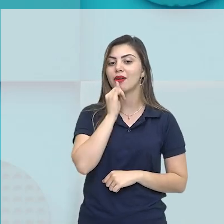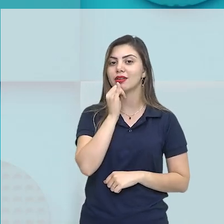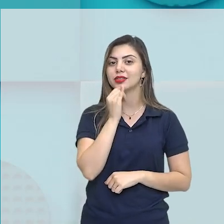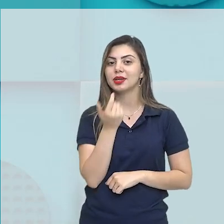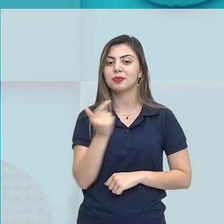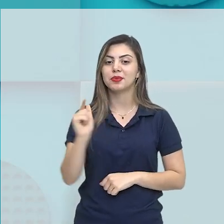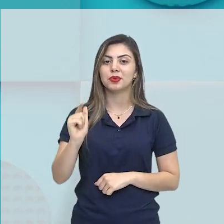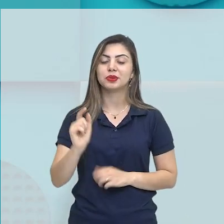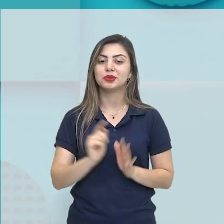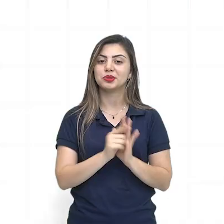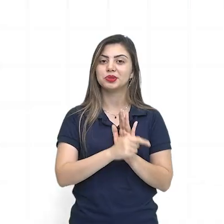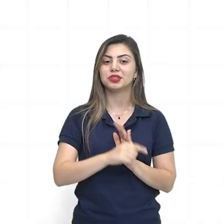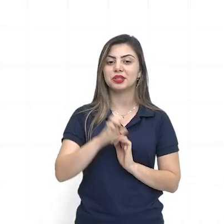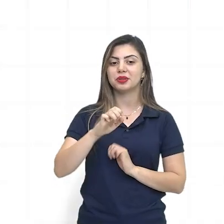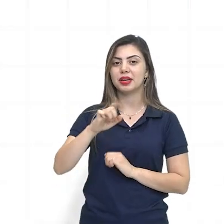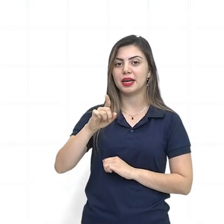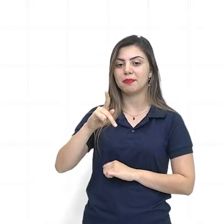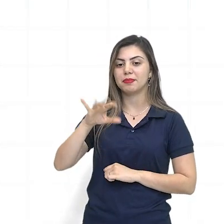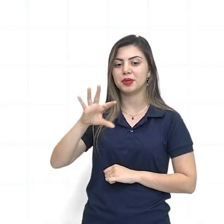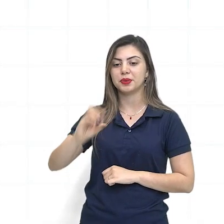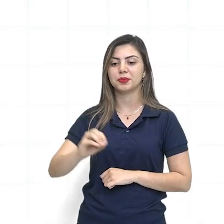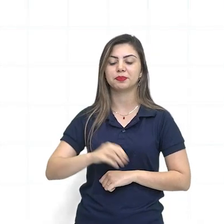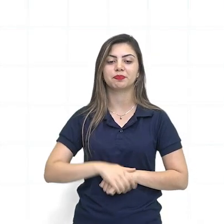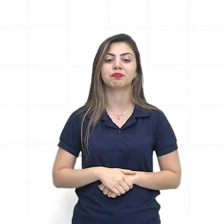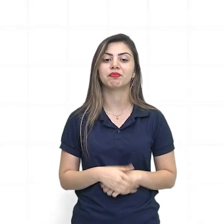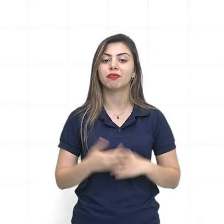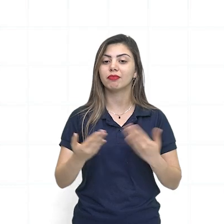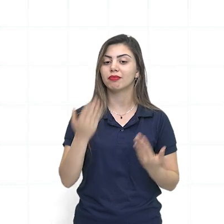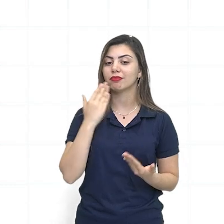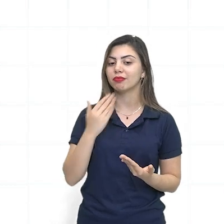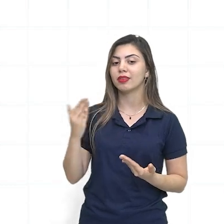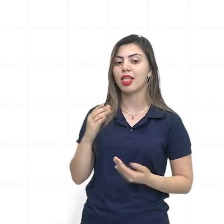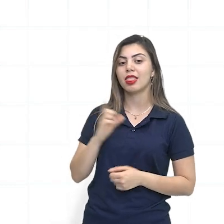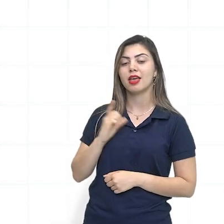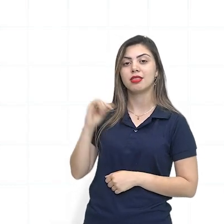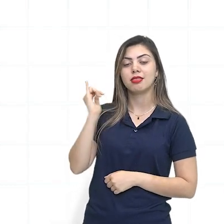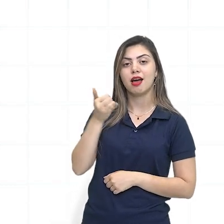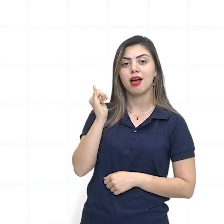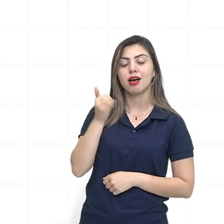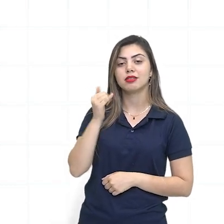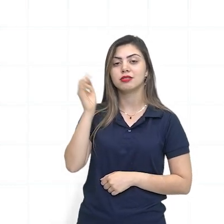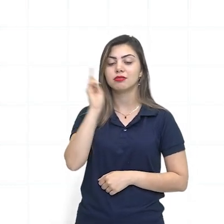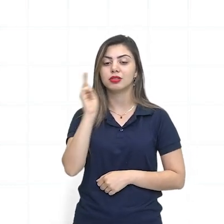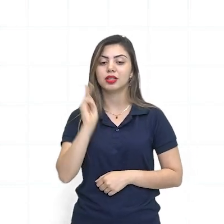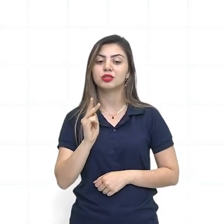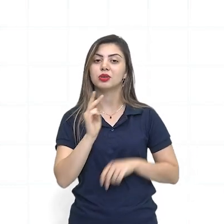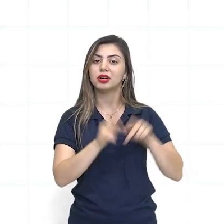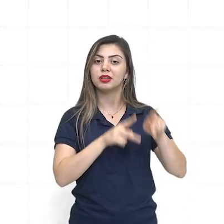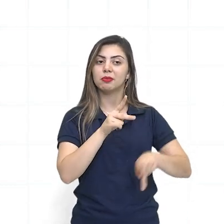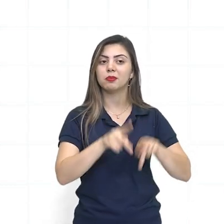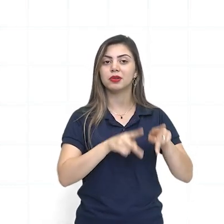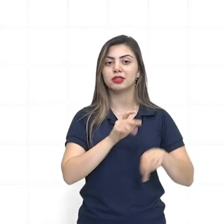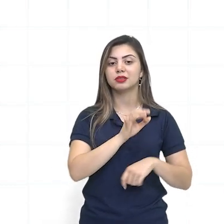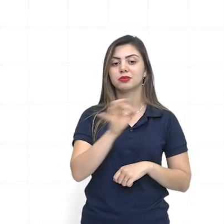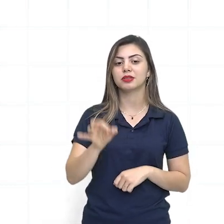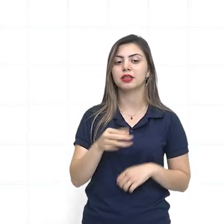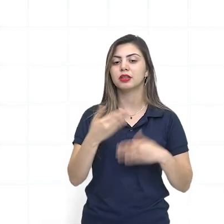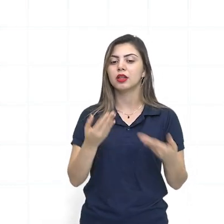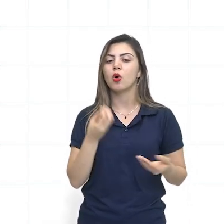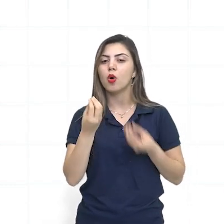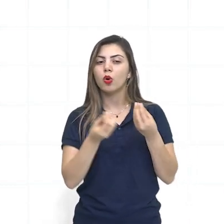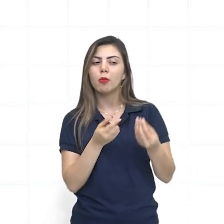do gênero épico. Vamos lá. Olha, temos aí a narração de histórias de um povo. Então, eles contam aí como